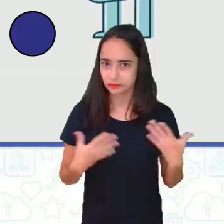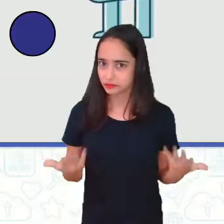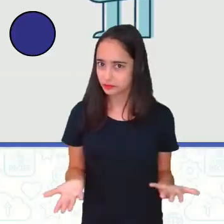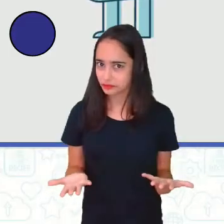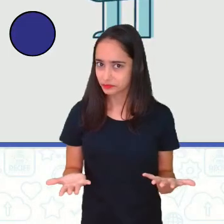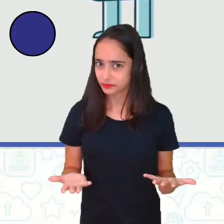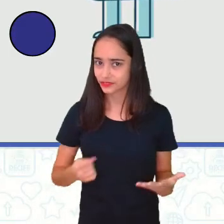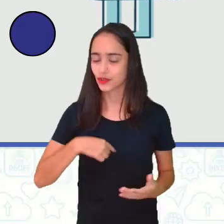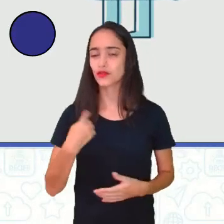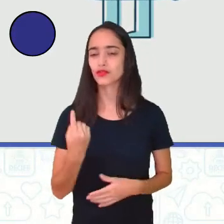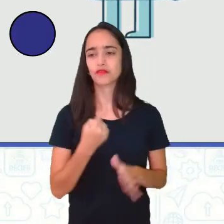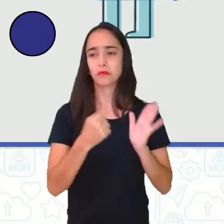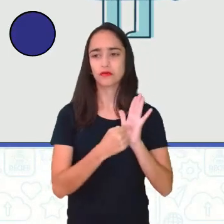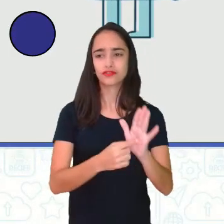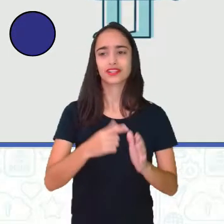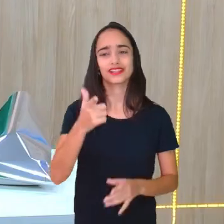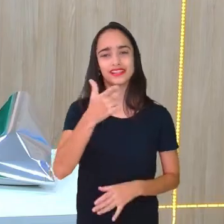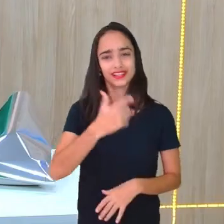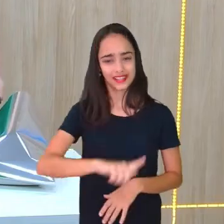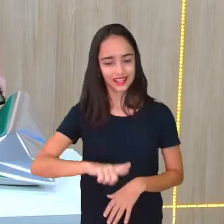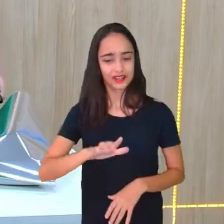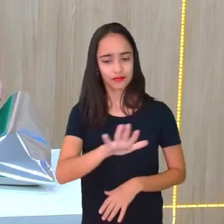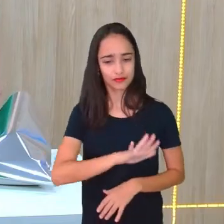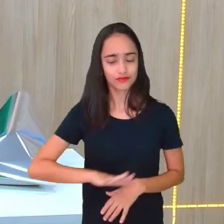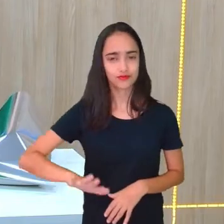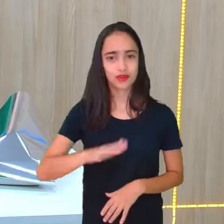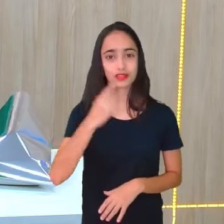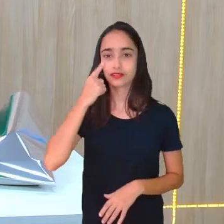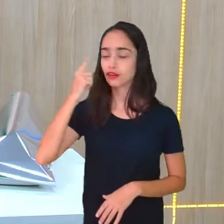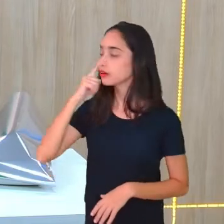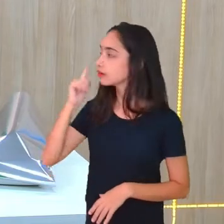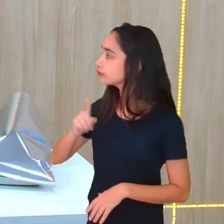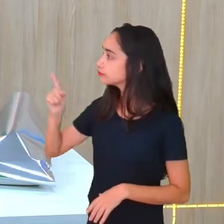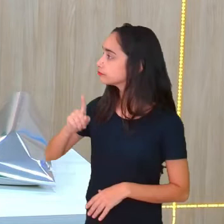novamente o espaço amostral. Olha,